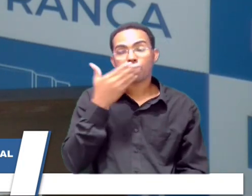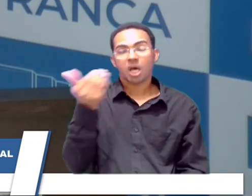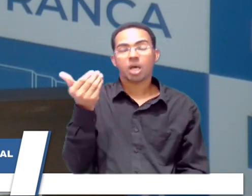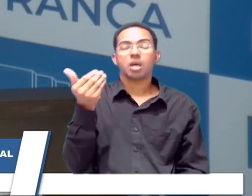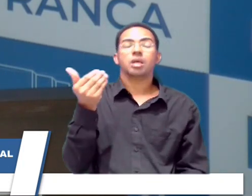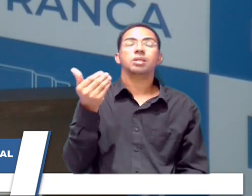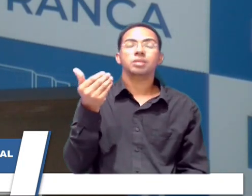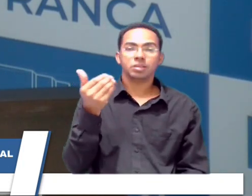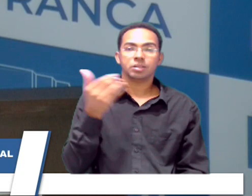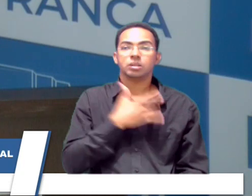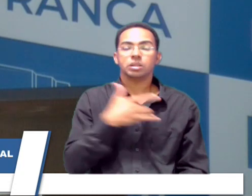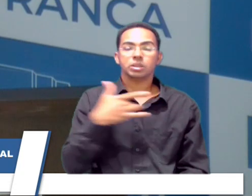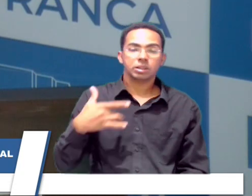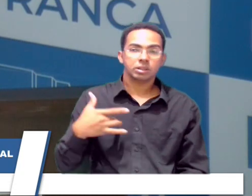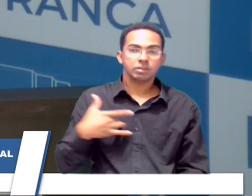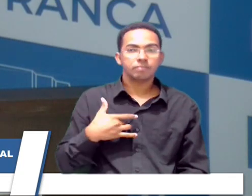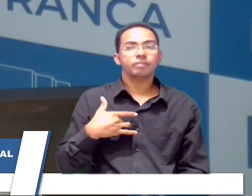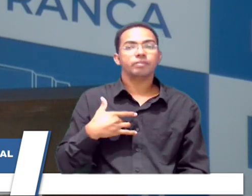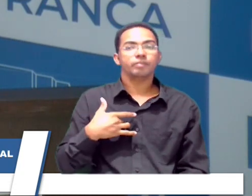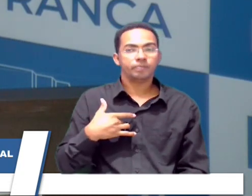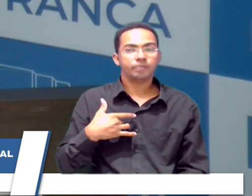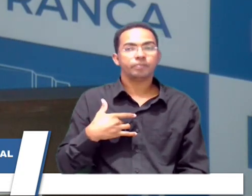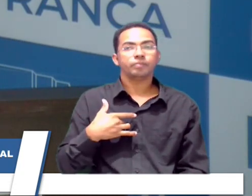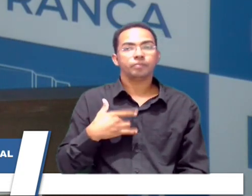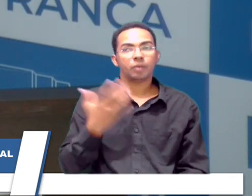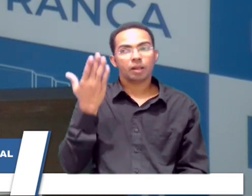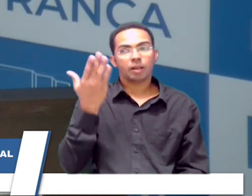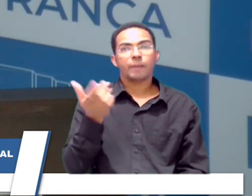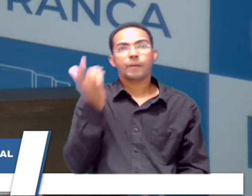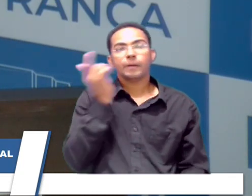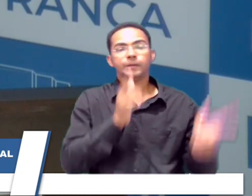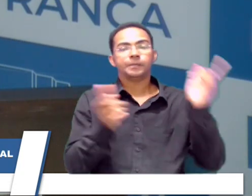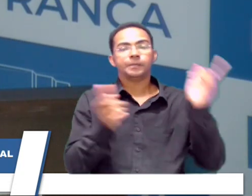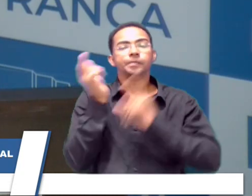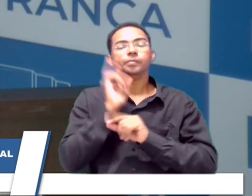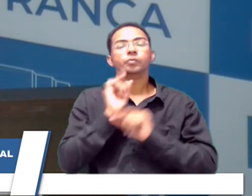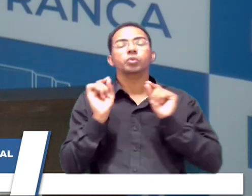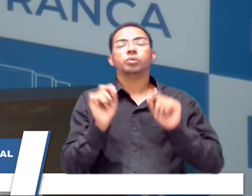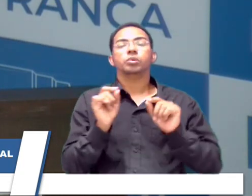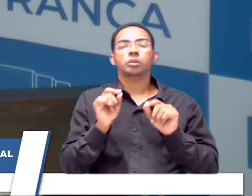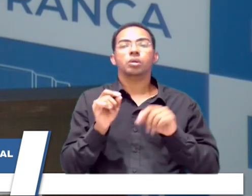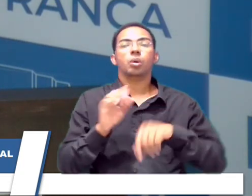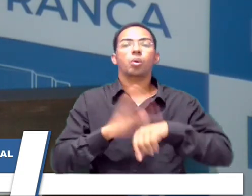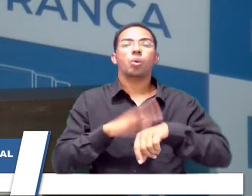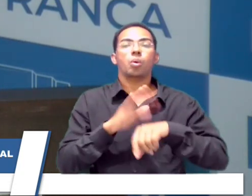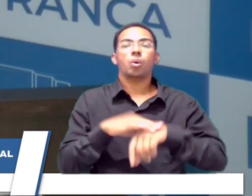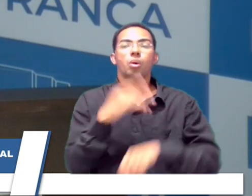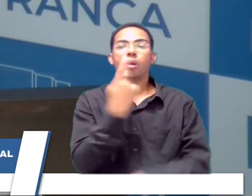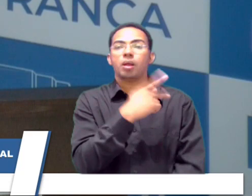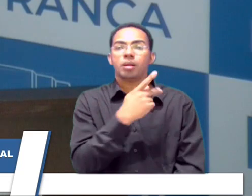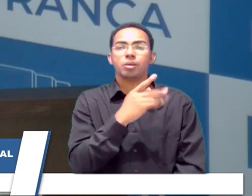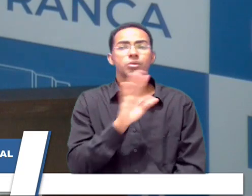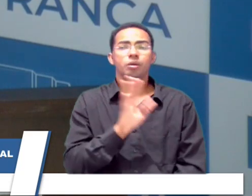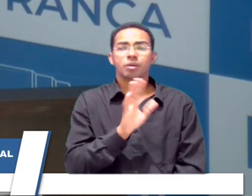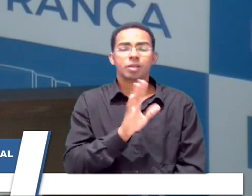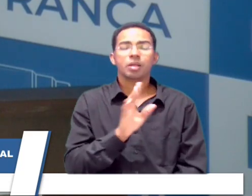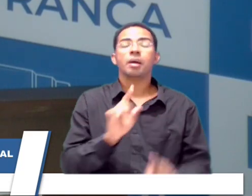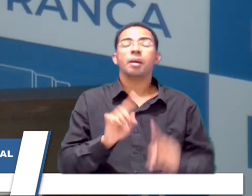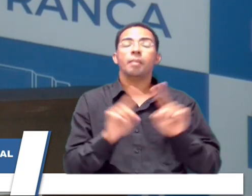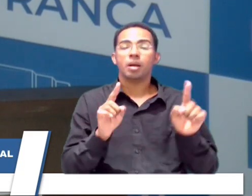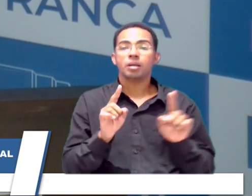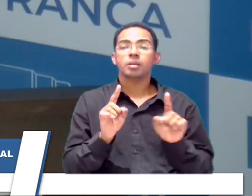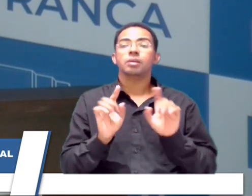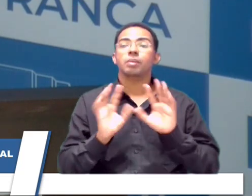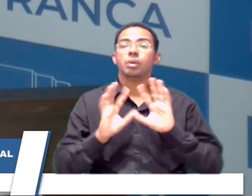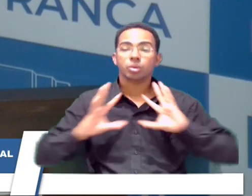teve saúde, né, ela conseguiu aí proporcionar isso não só para ela, né, mas para a